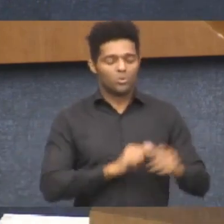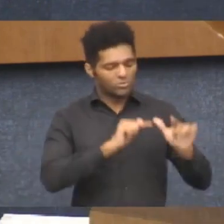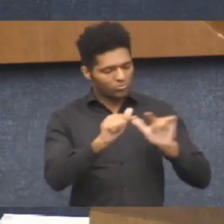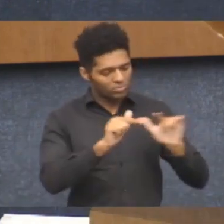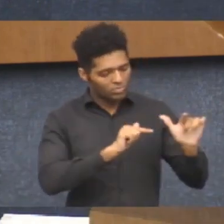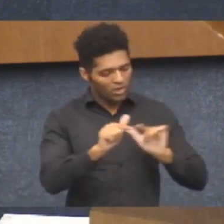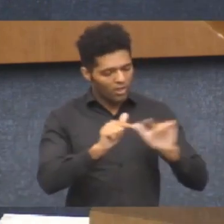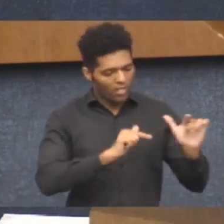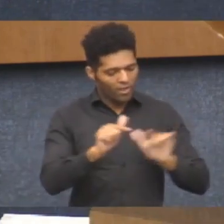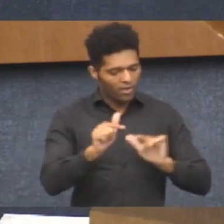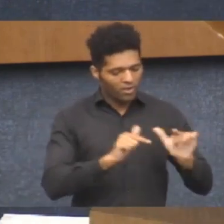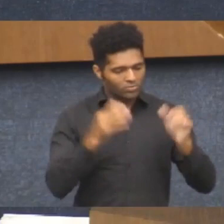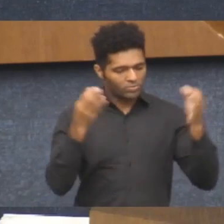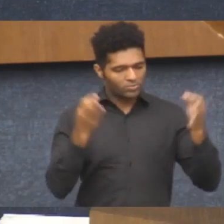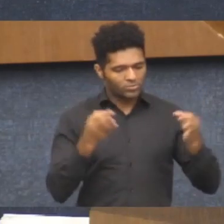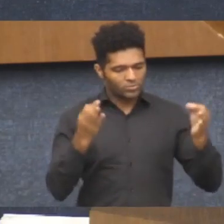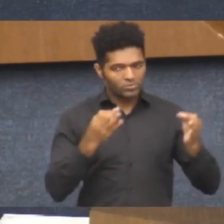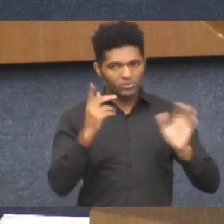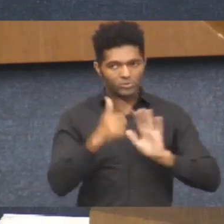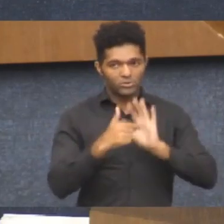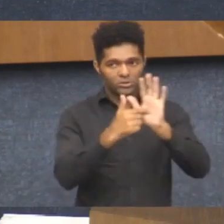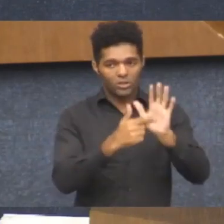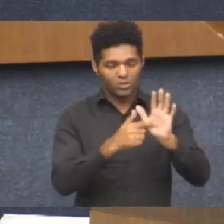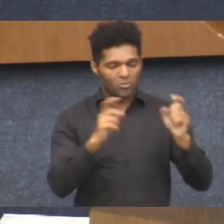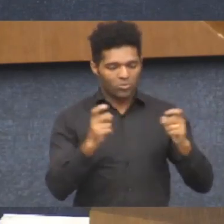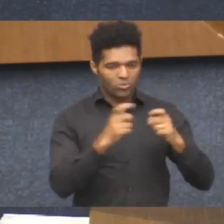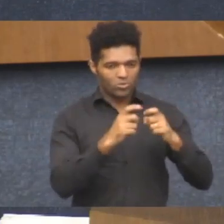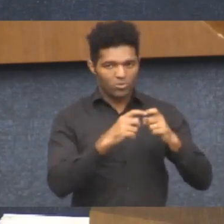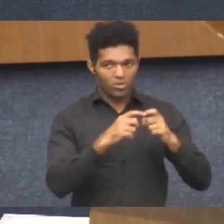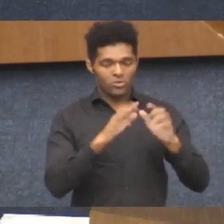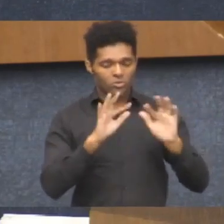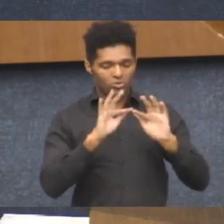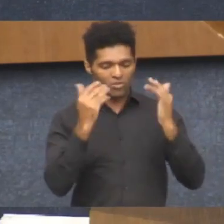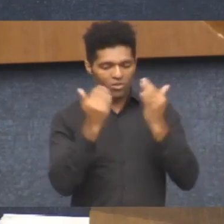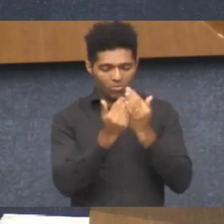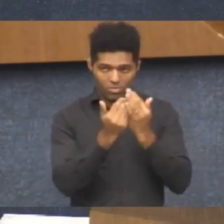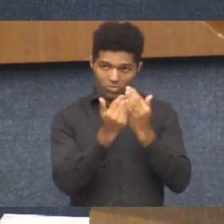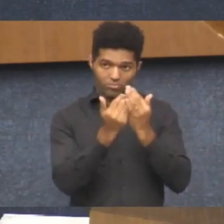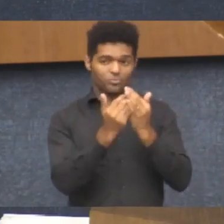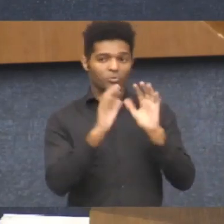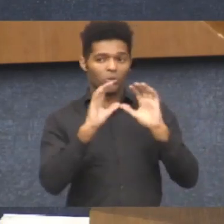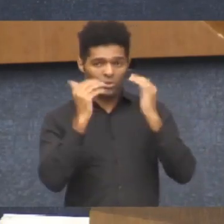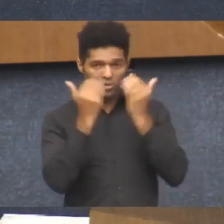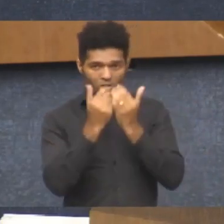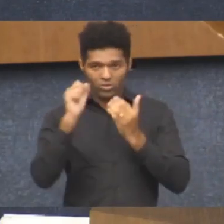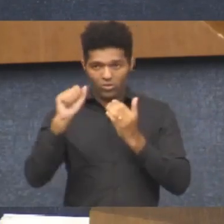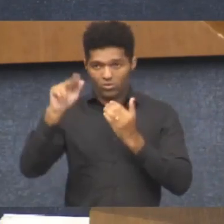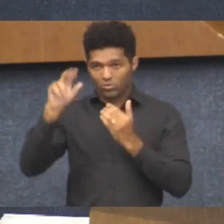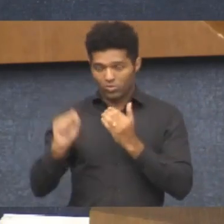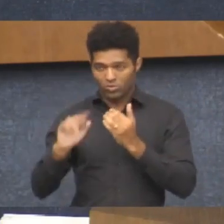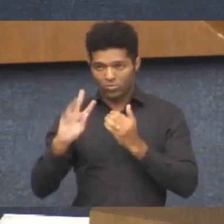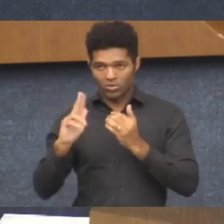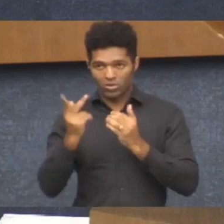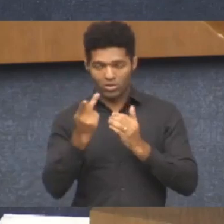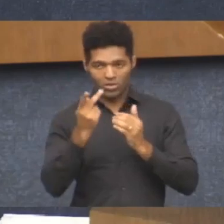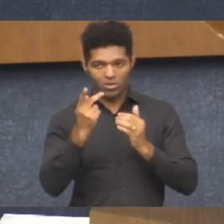notáveis serviços prestados pelos médicos de família e comunidade do SUS BH. Destacamos seu trabalho na